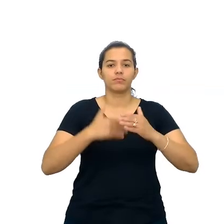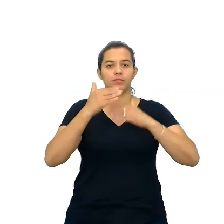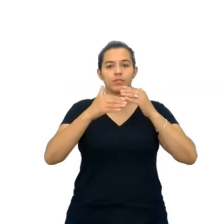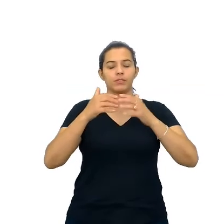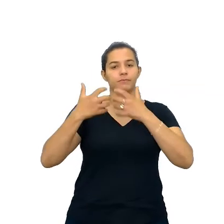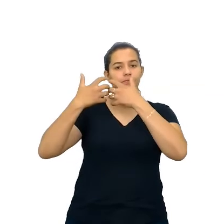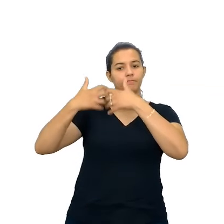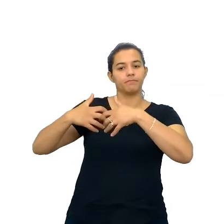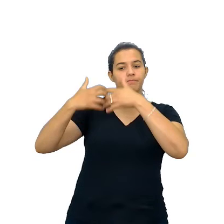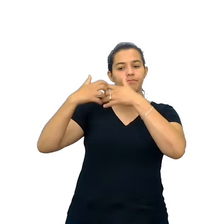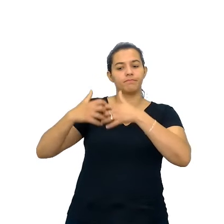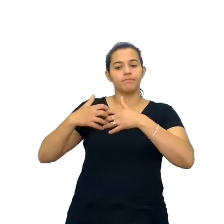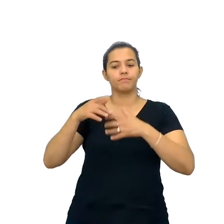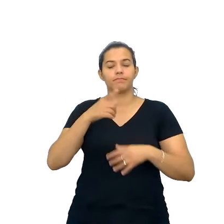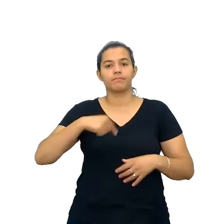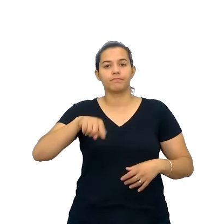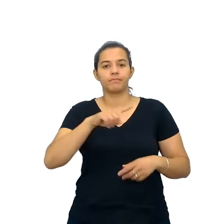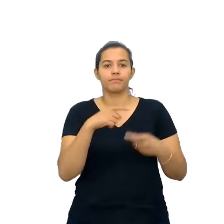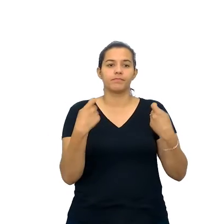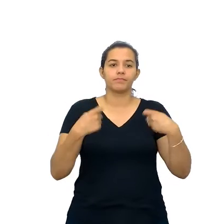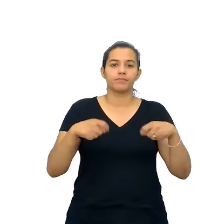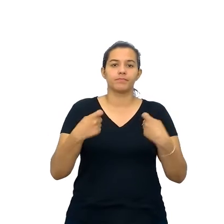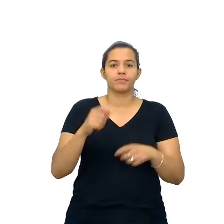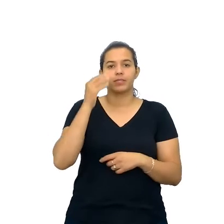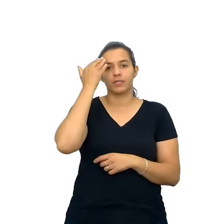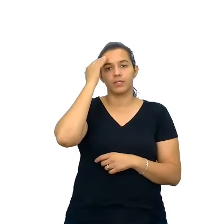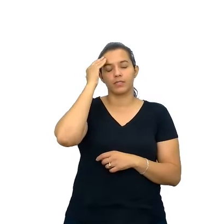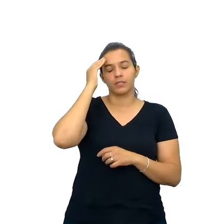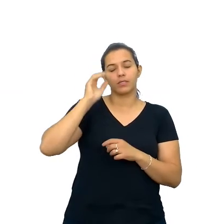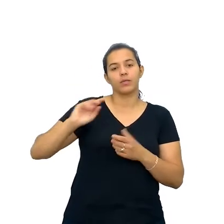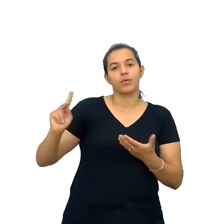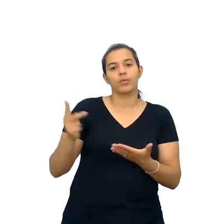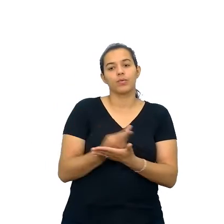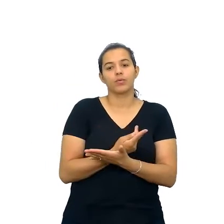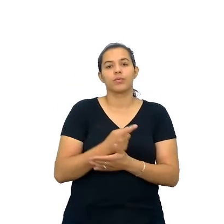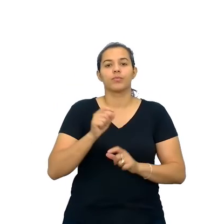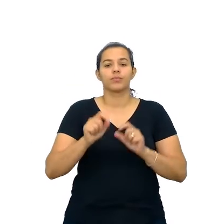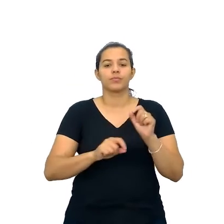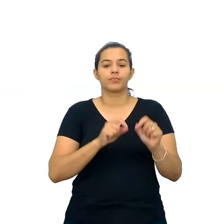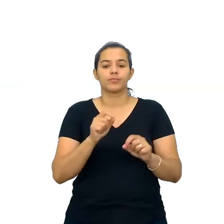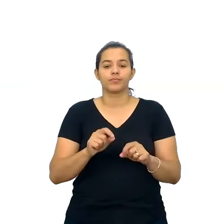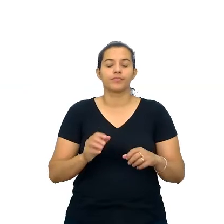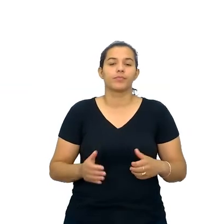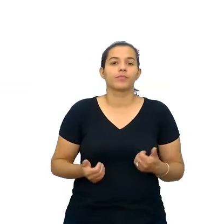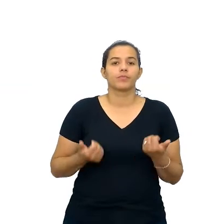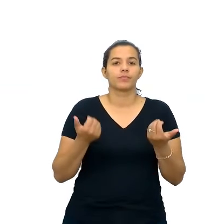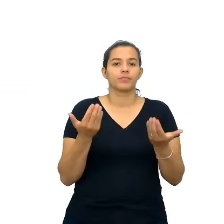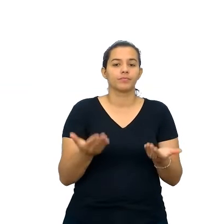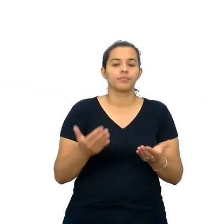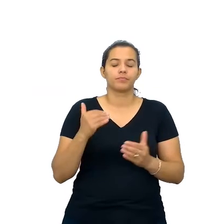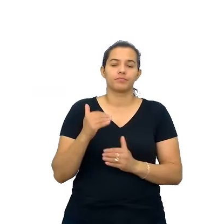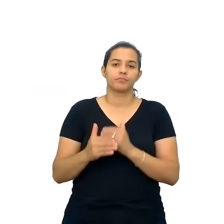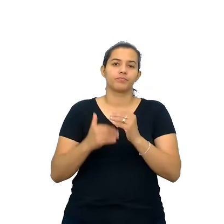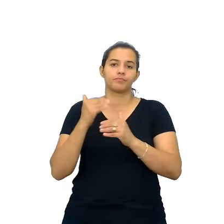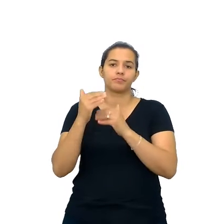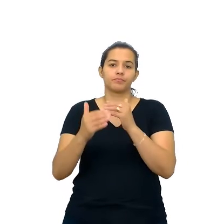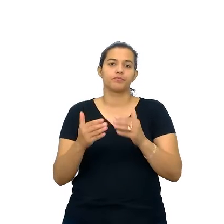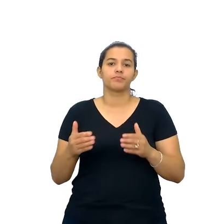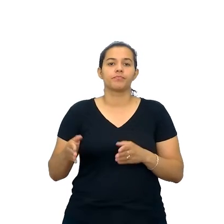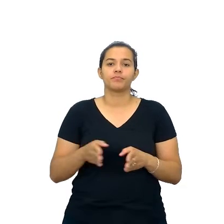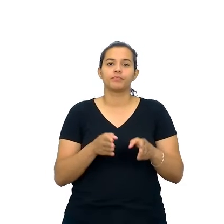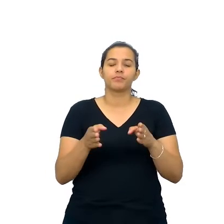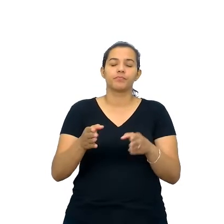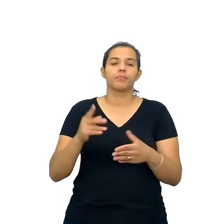pensamento, nós precisamos entender qual foi esse equívoco e em que parte da construção se originou